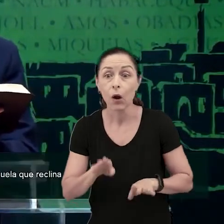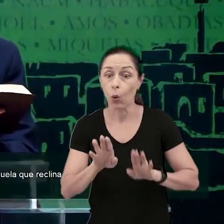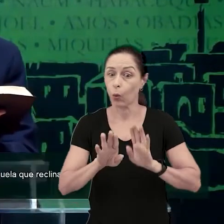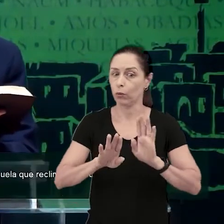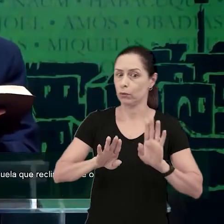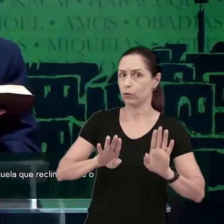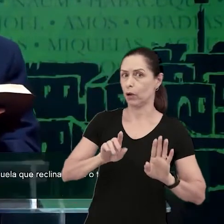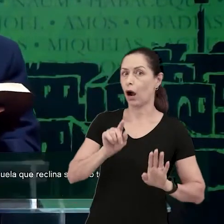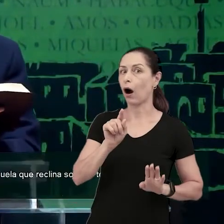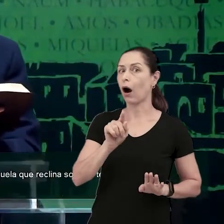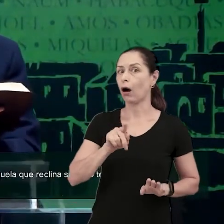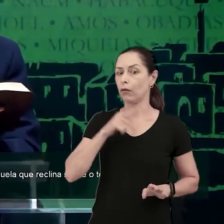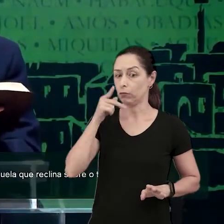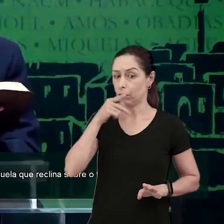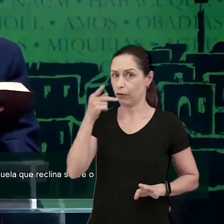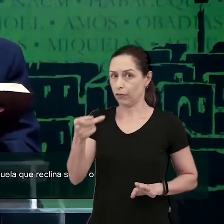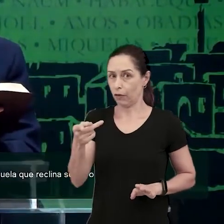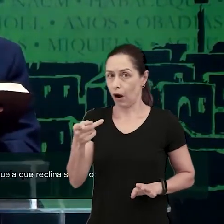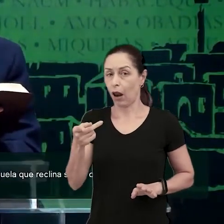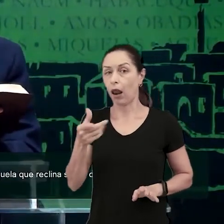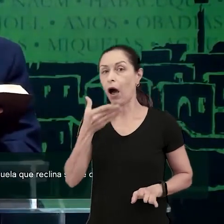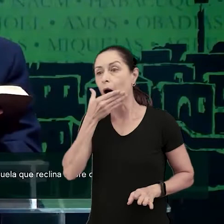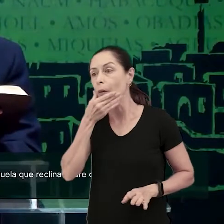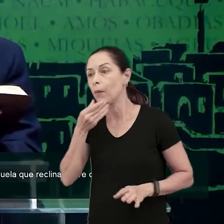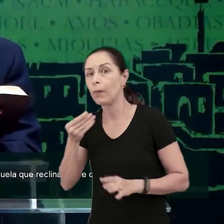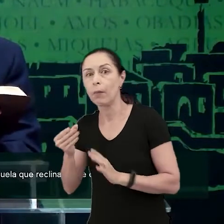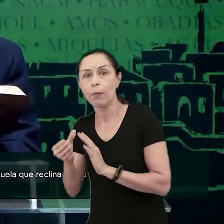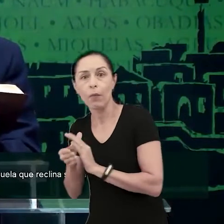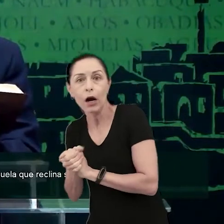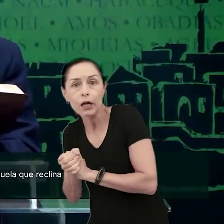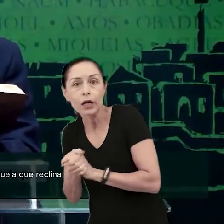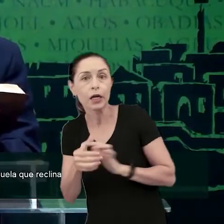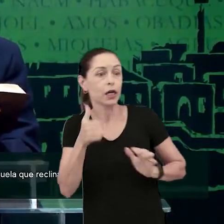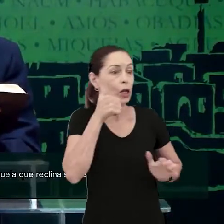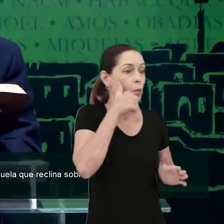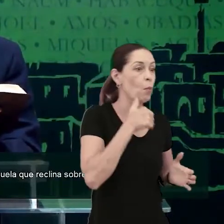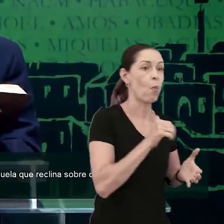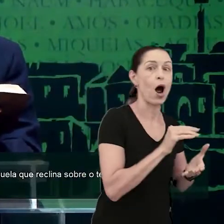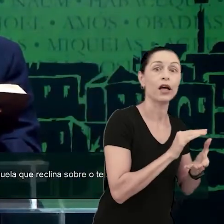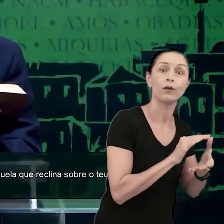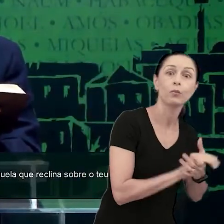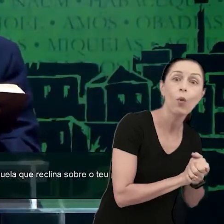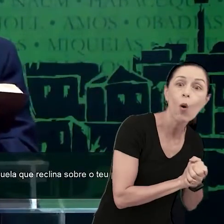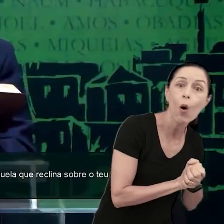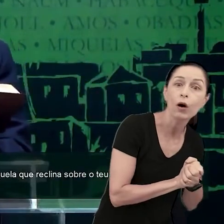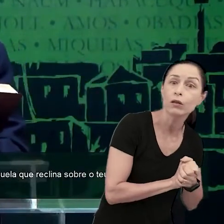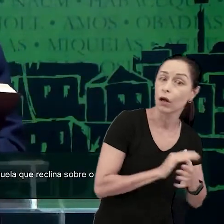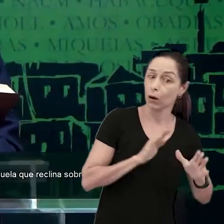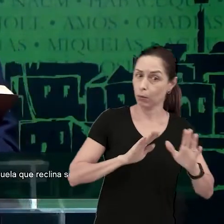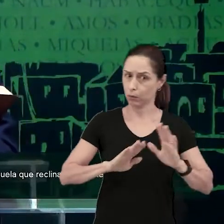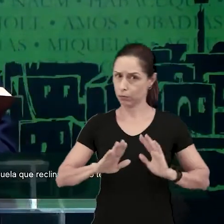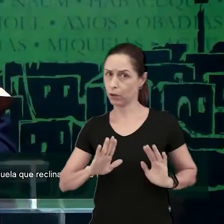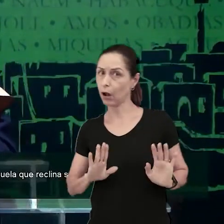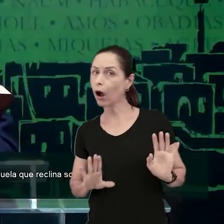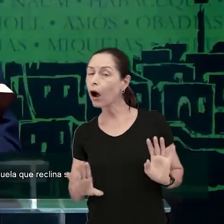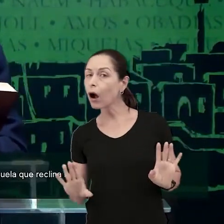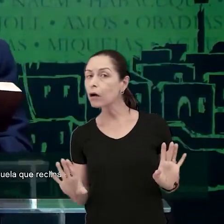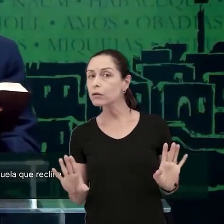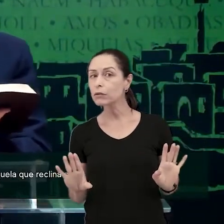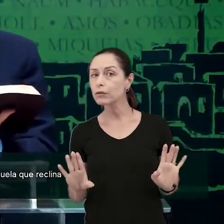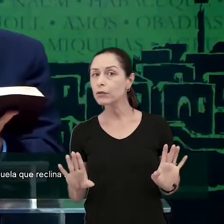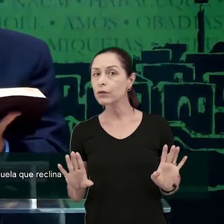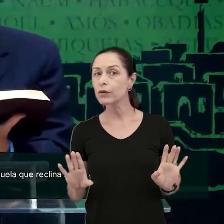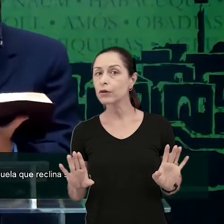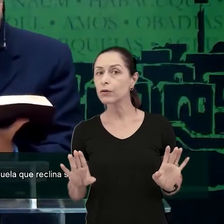boca àquela que reclina sobre o teu peito. Sabe o que ele está dizendo? Guarda a porta da